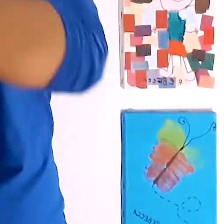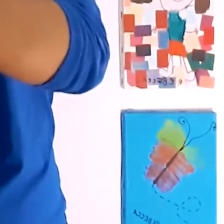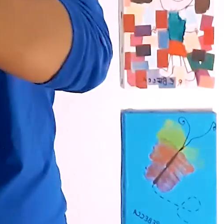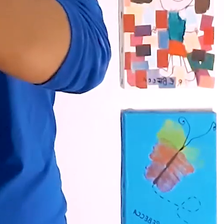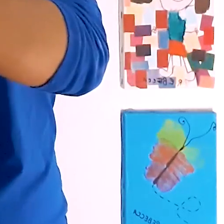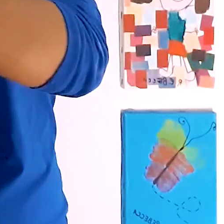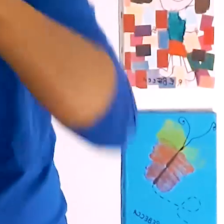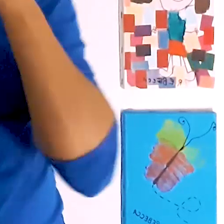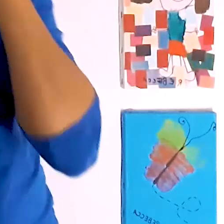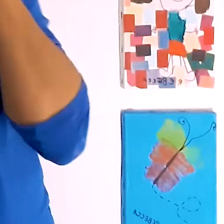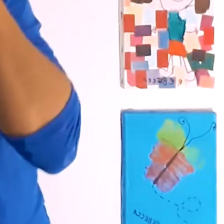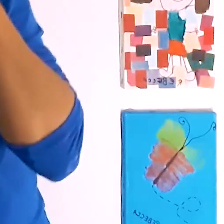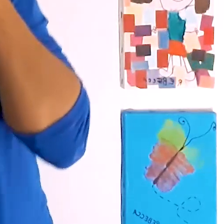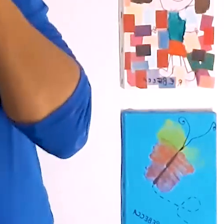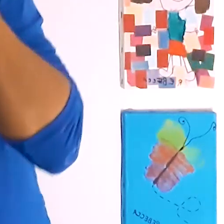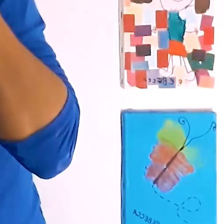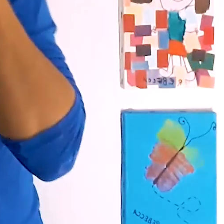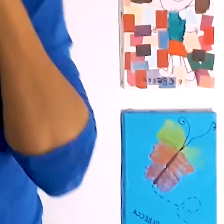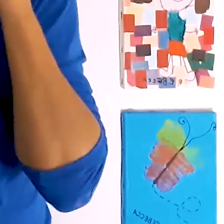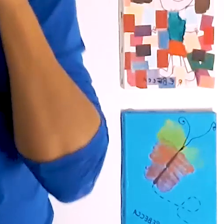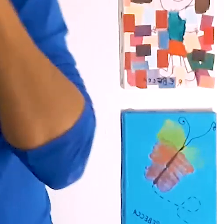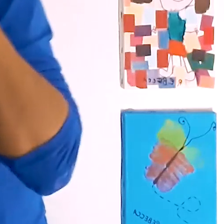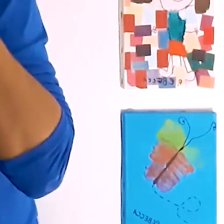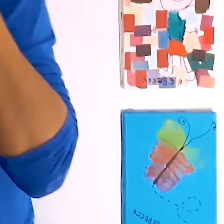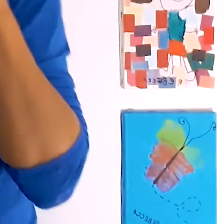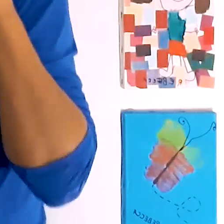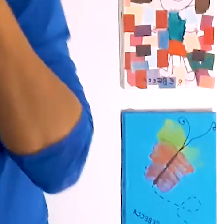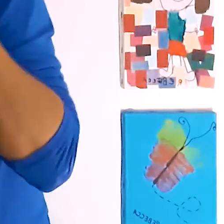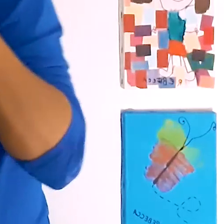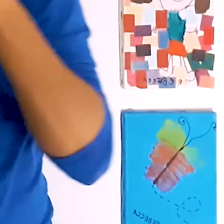Na frente vinha uma pessoa puxando.